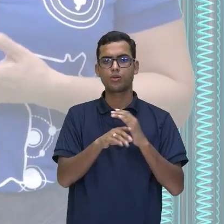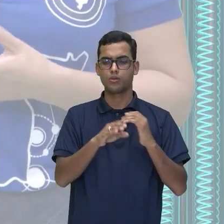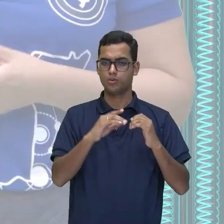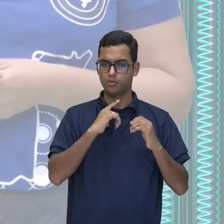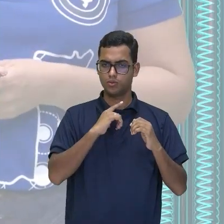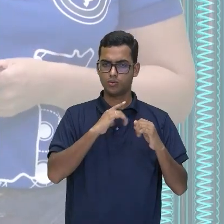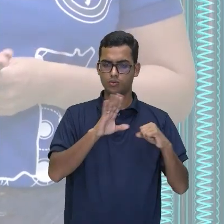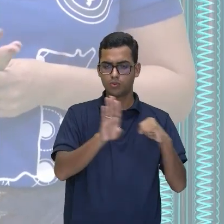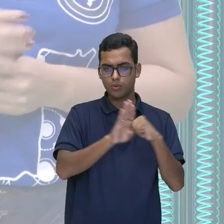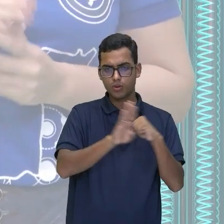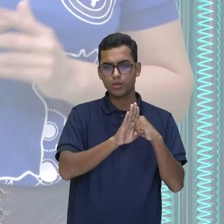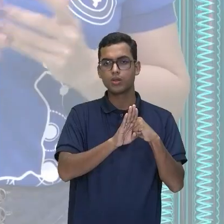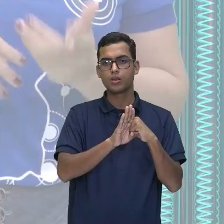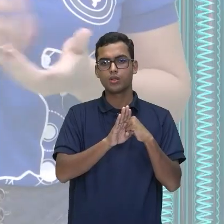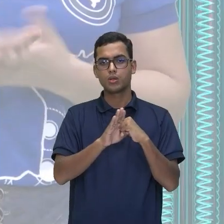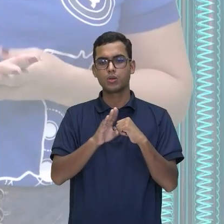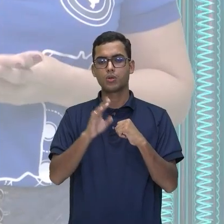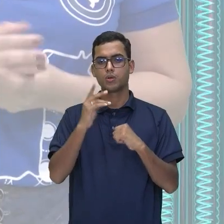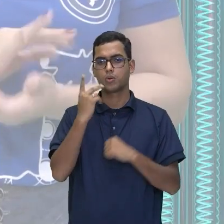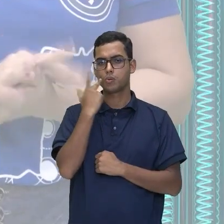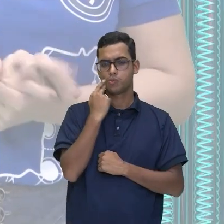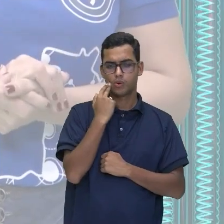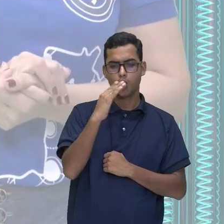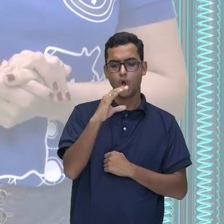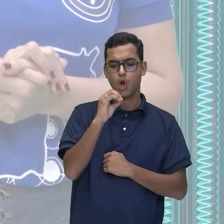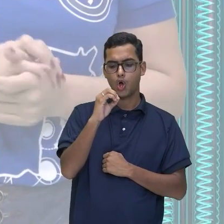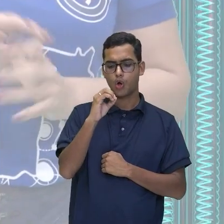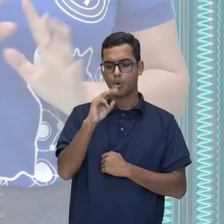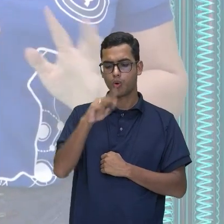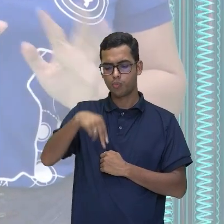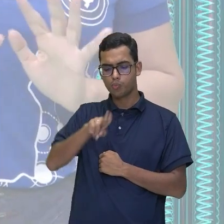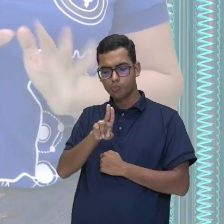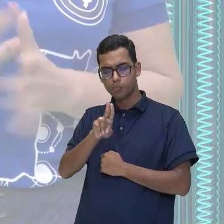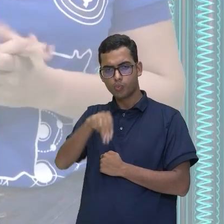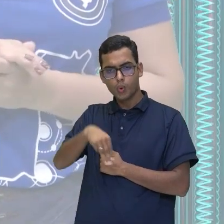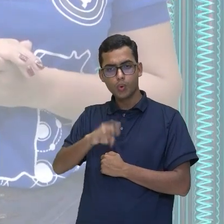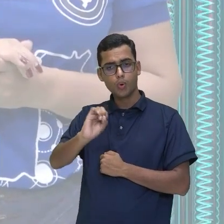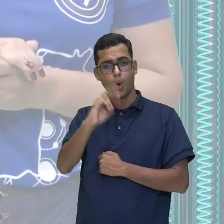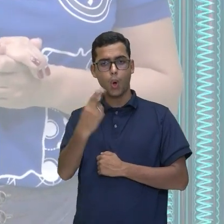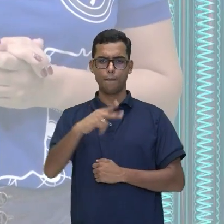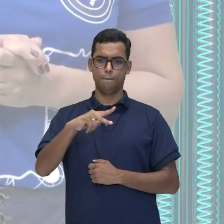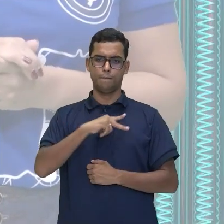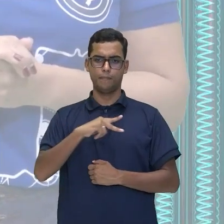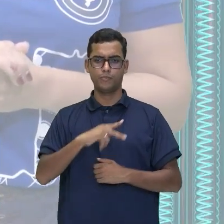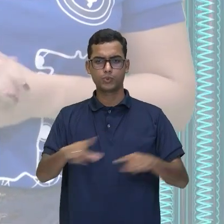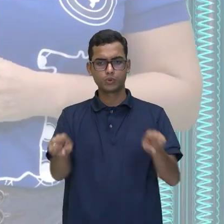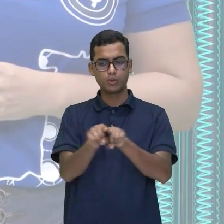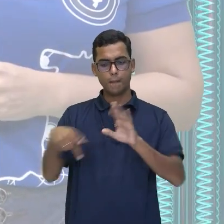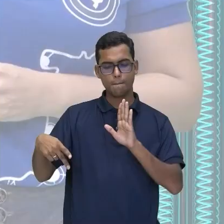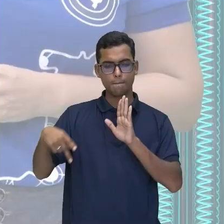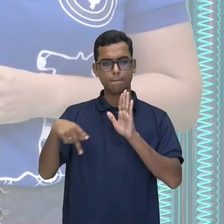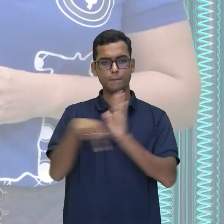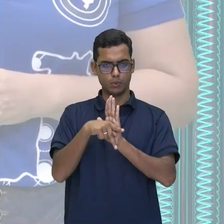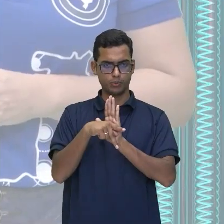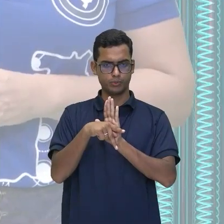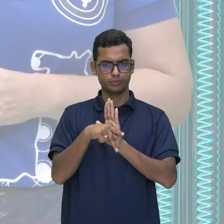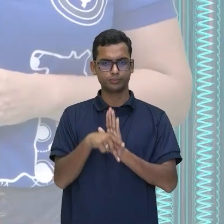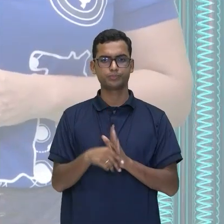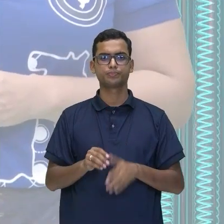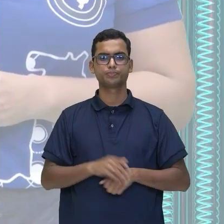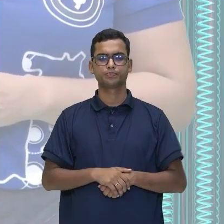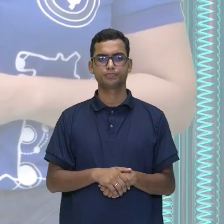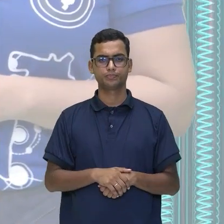comum, próprio, tá? Depende do contexto. Vamos ver o que eu poderia substituir aqui. Então, they,